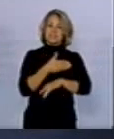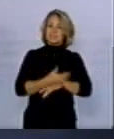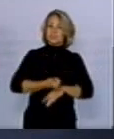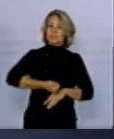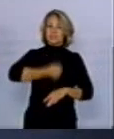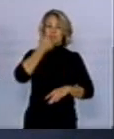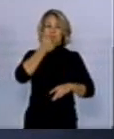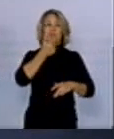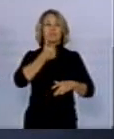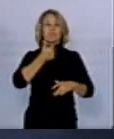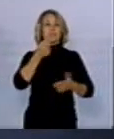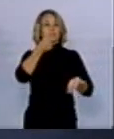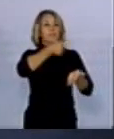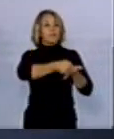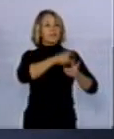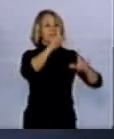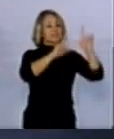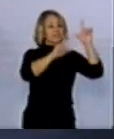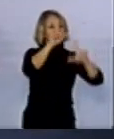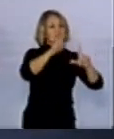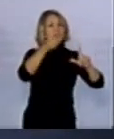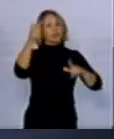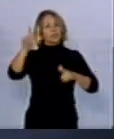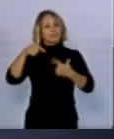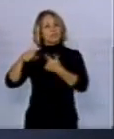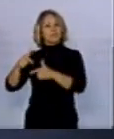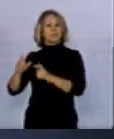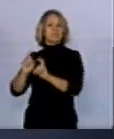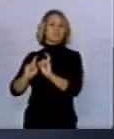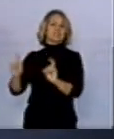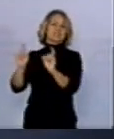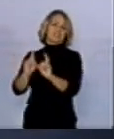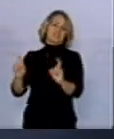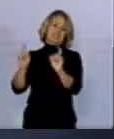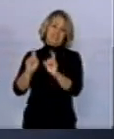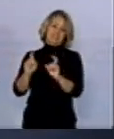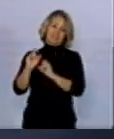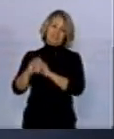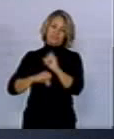por assinatura e de outros serviços como a banda larga.